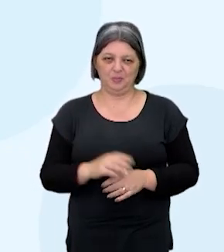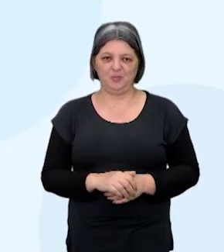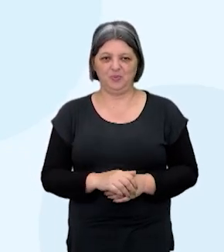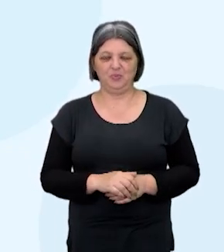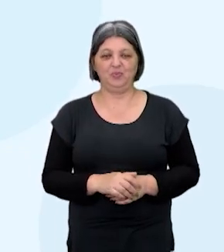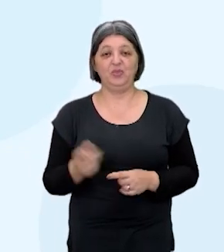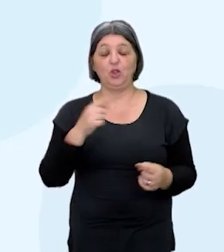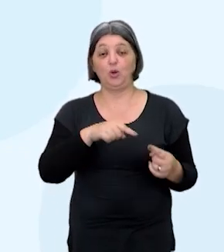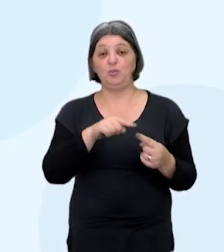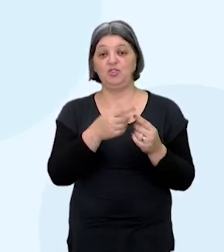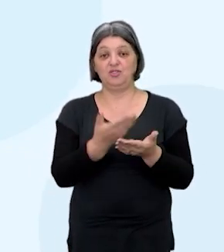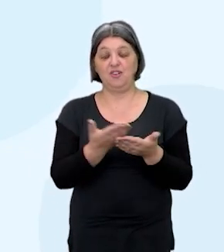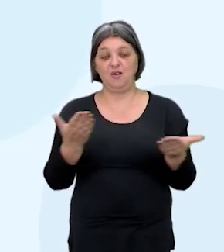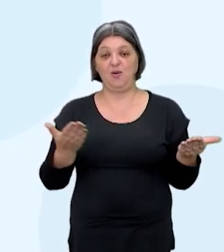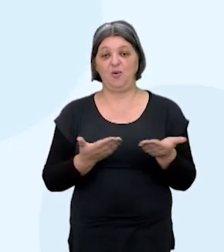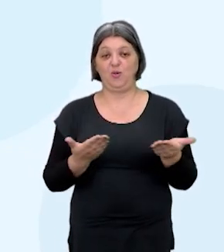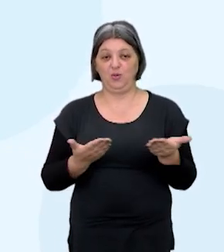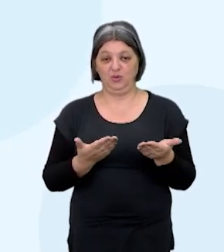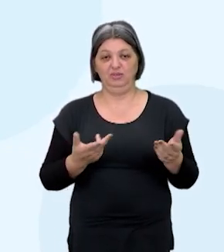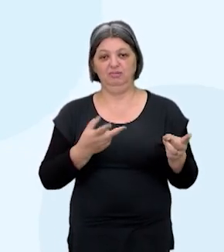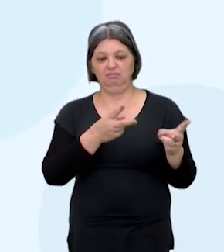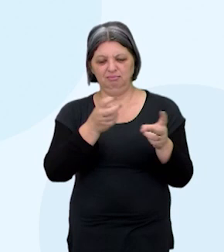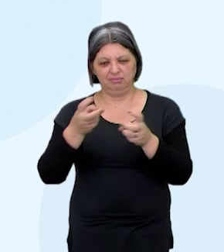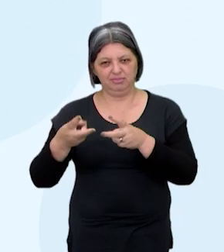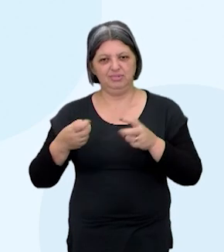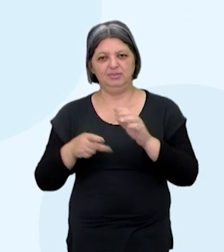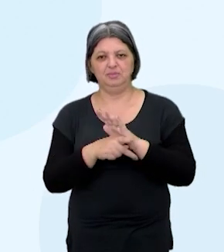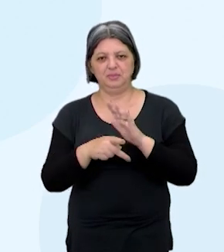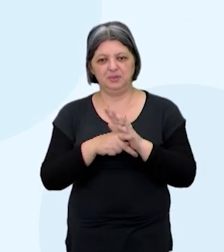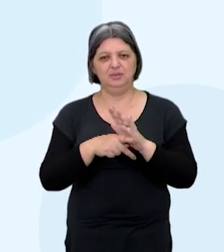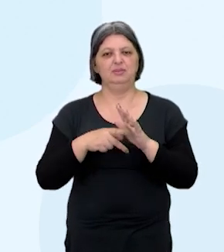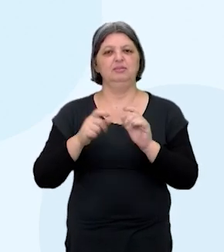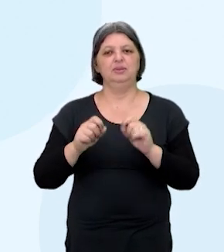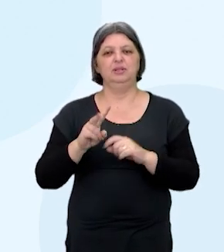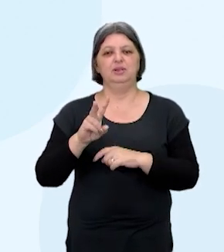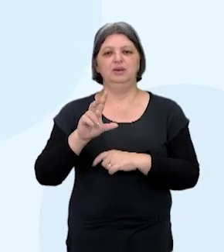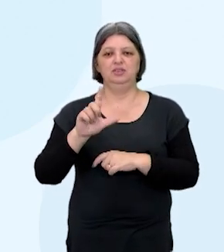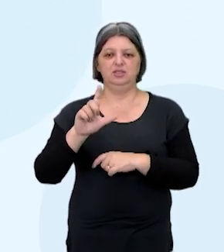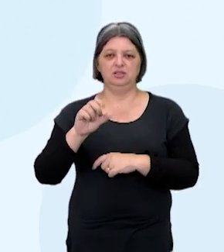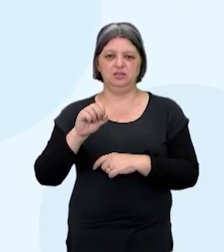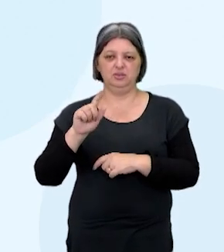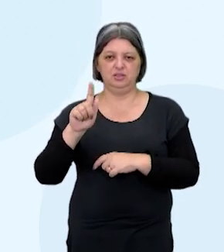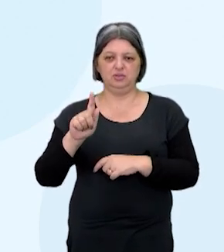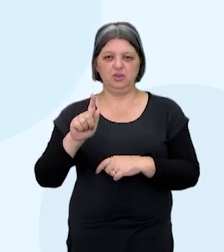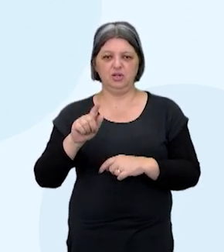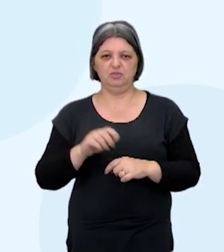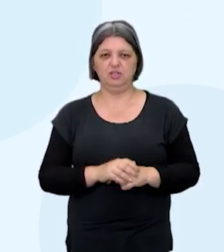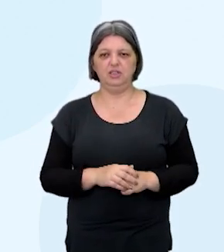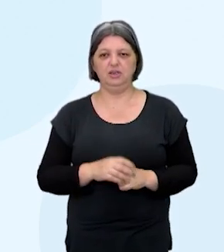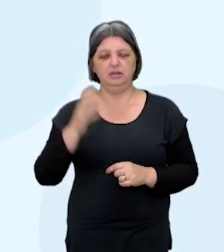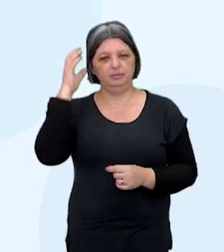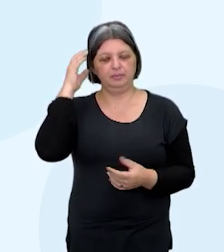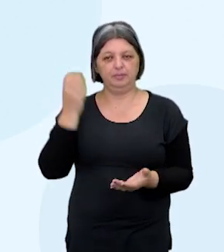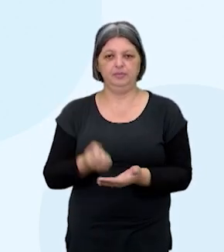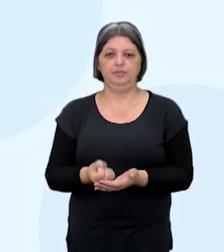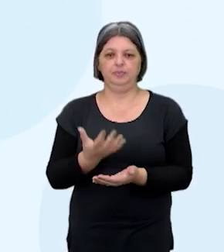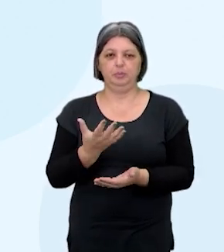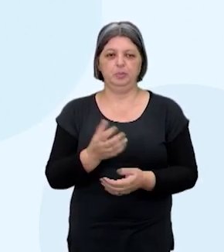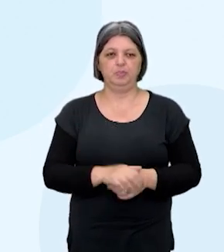Objetivos da nossa aula de hoje. Então, reconhecer a estrutura e a finalidade do vlog e do podcast. Produzir um